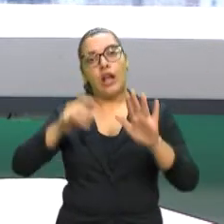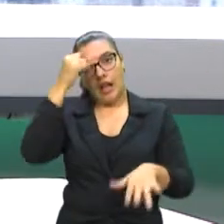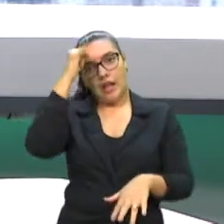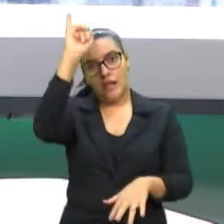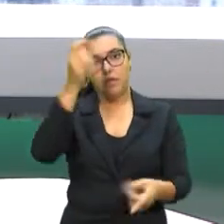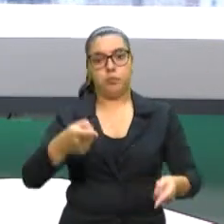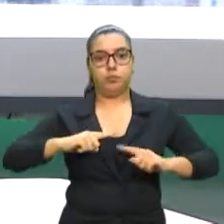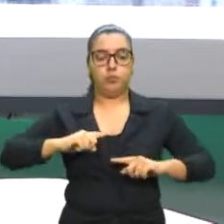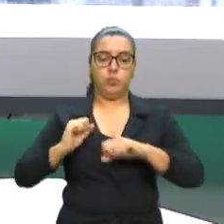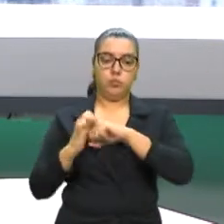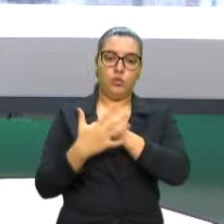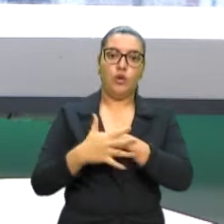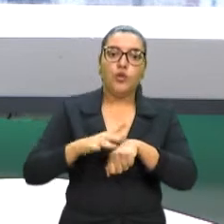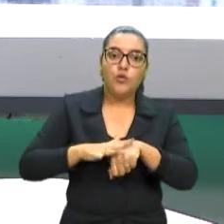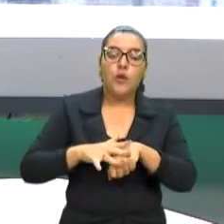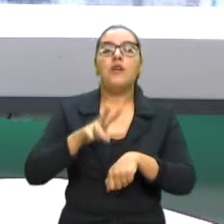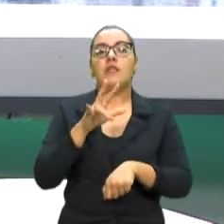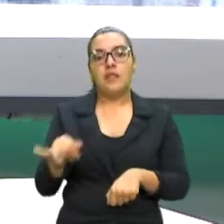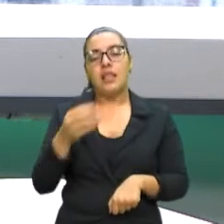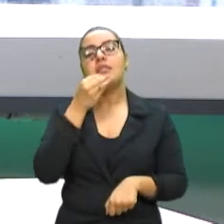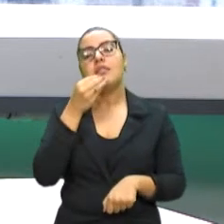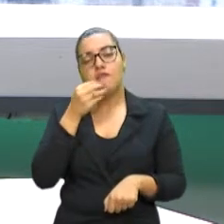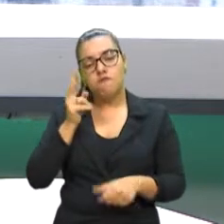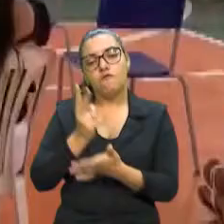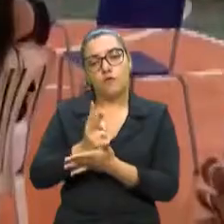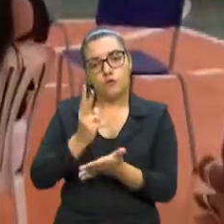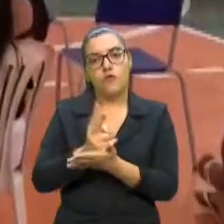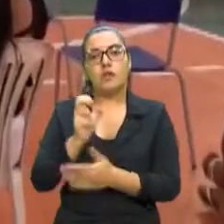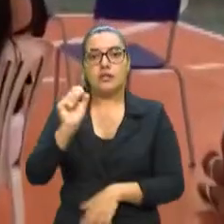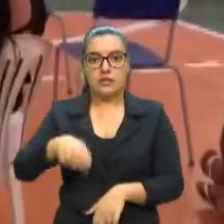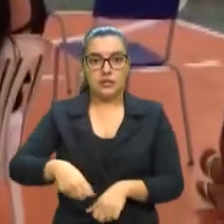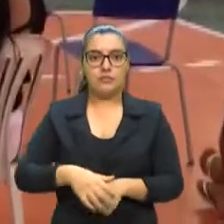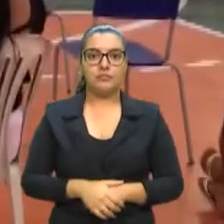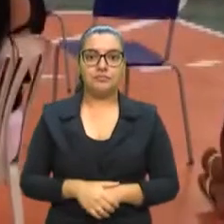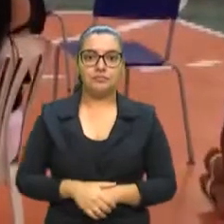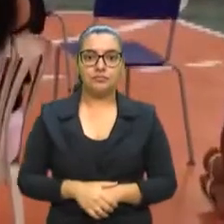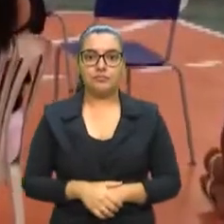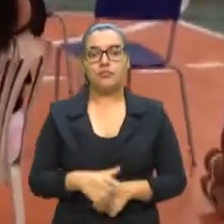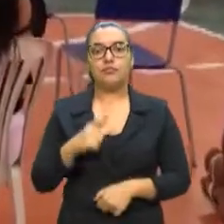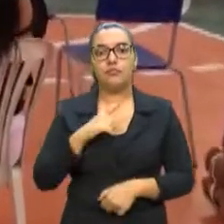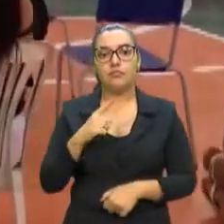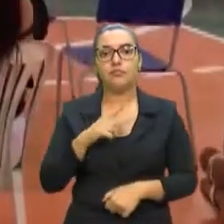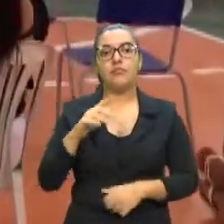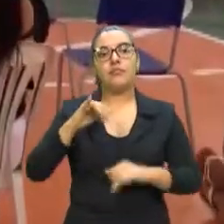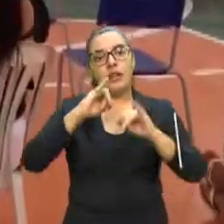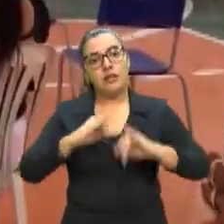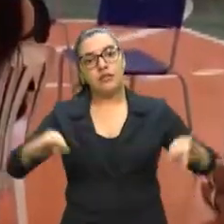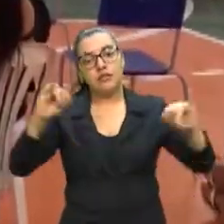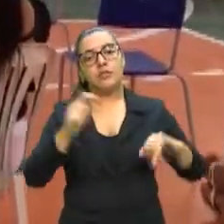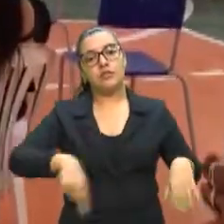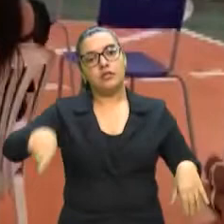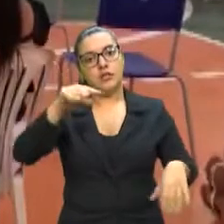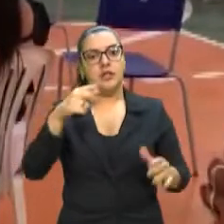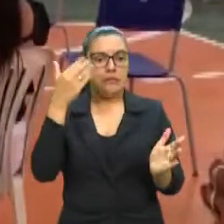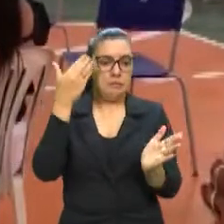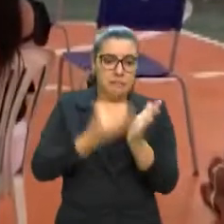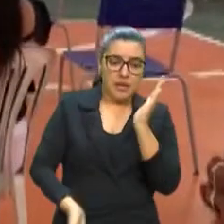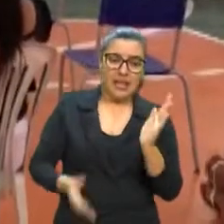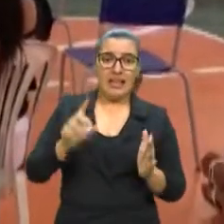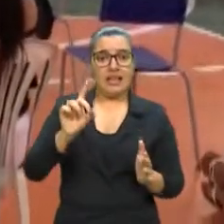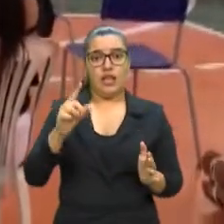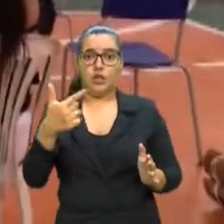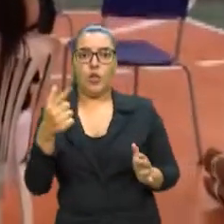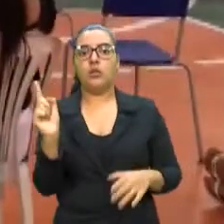da doença deverão continuar no município. Queria fazer um chamado a você para não perder as segundas doses